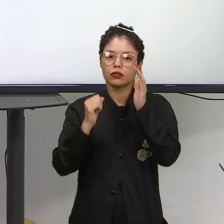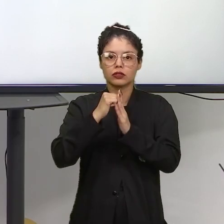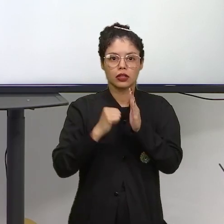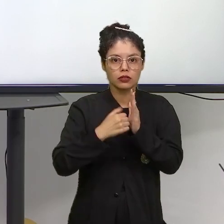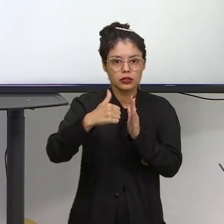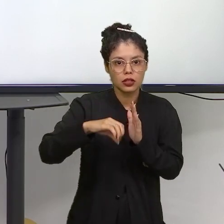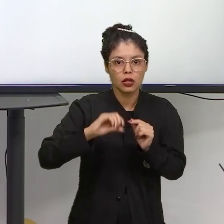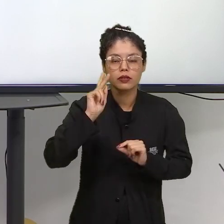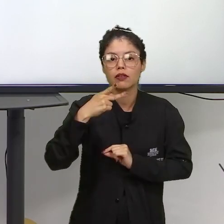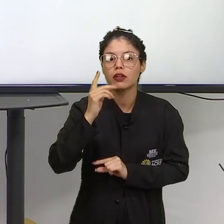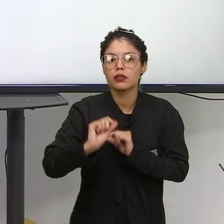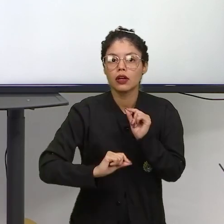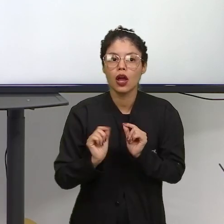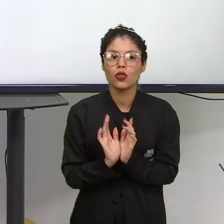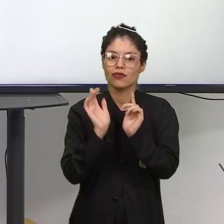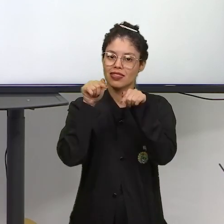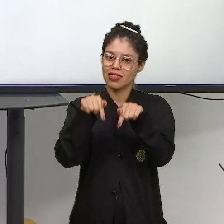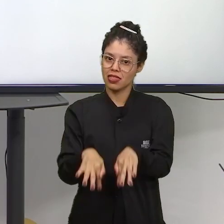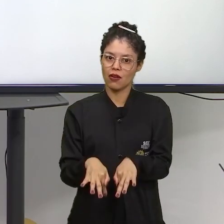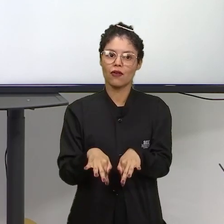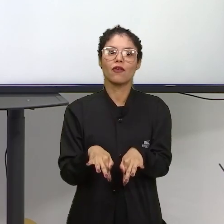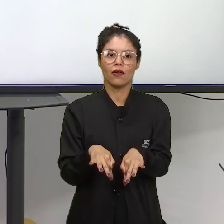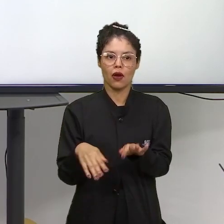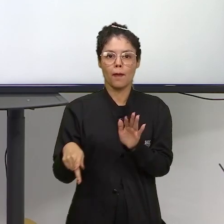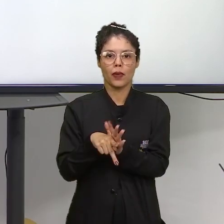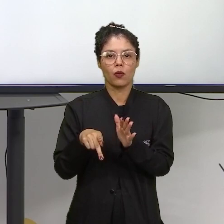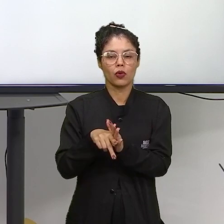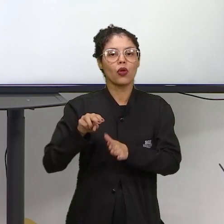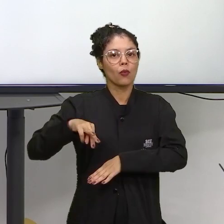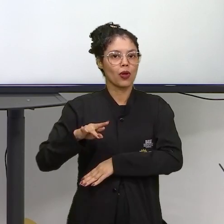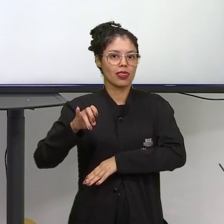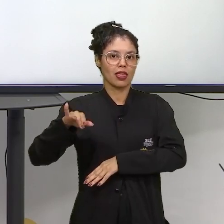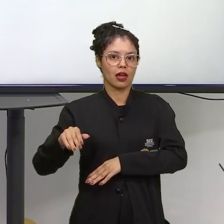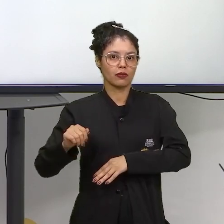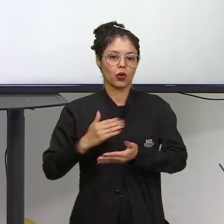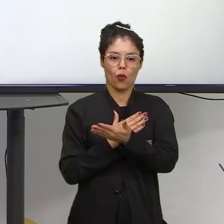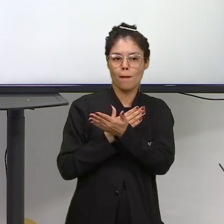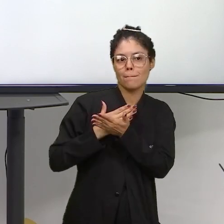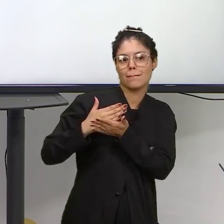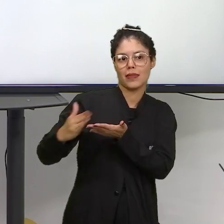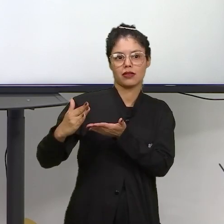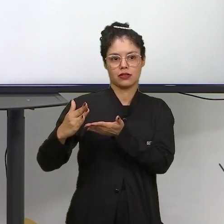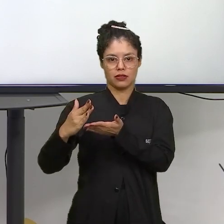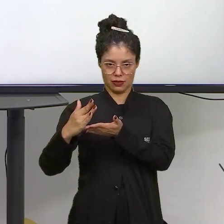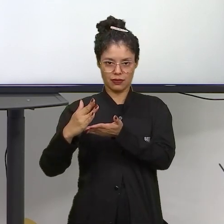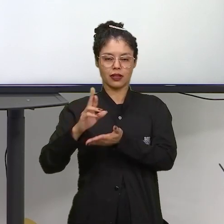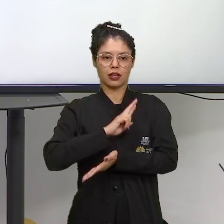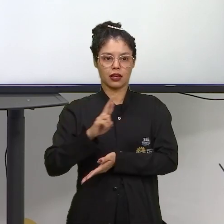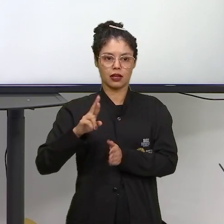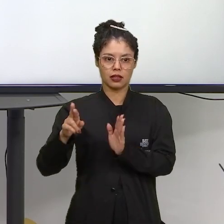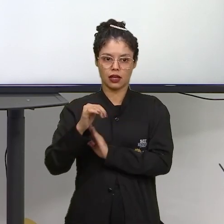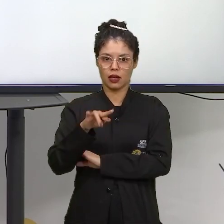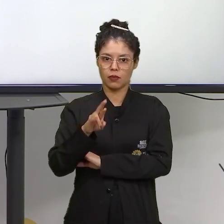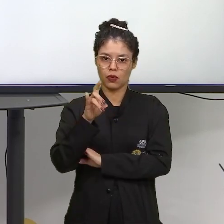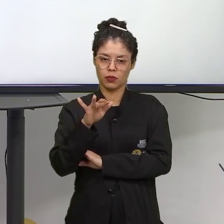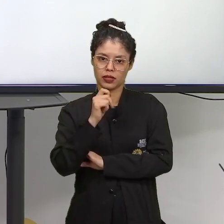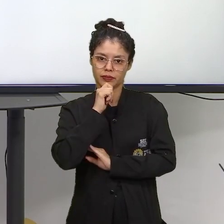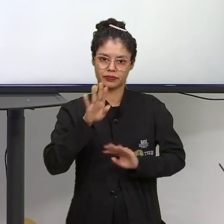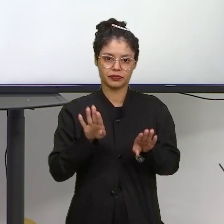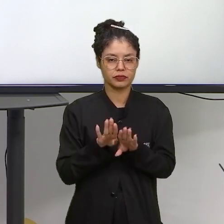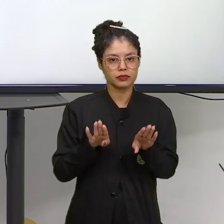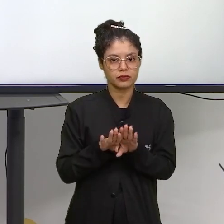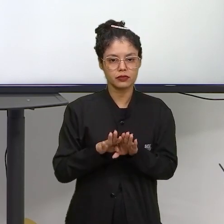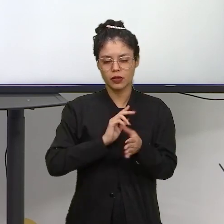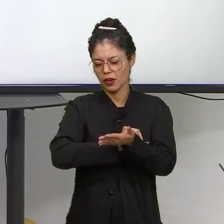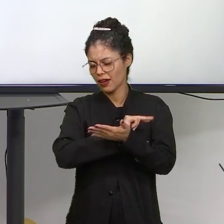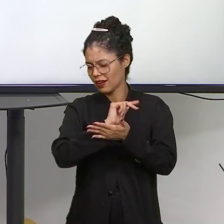então, a gente está falando do final do período monárquico e o início da República no Brasil. E o início da República no Brasil vai se